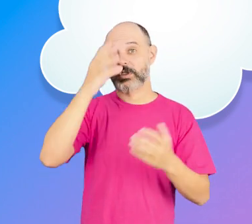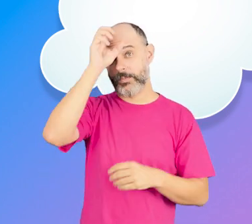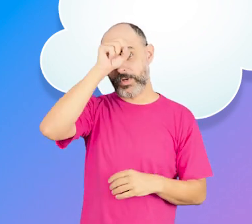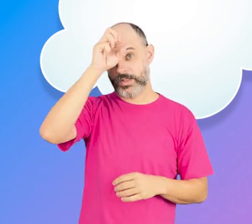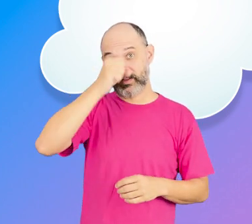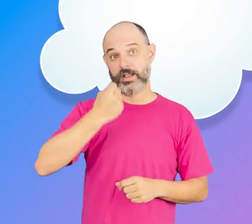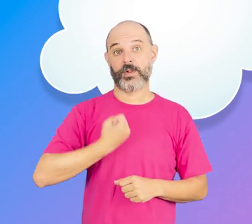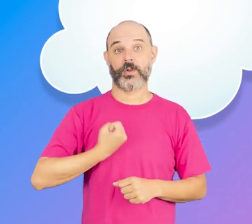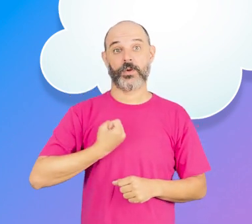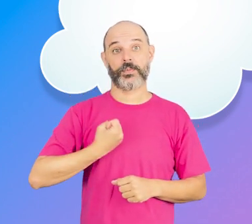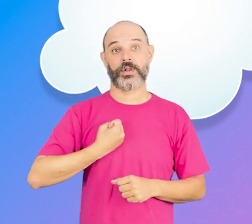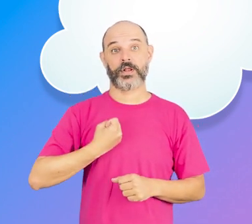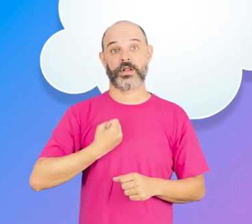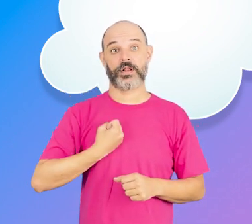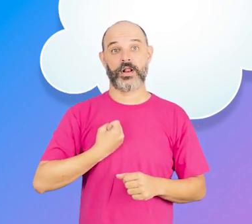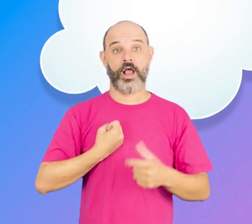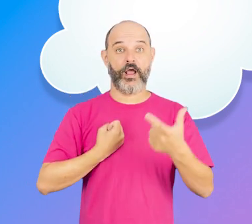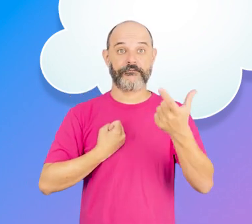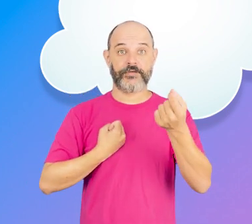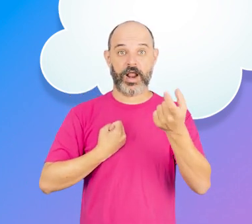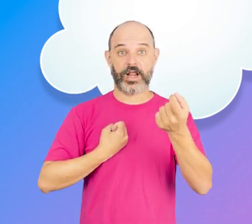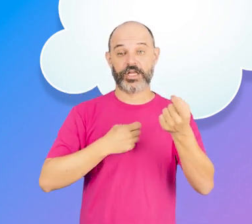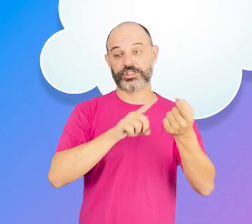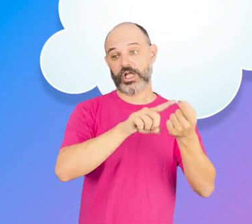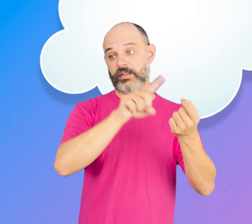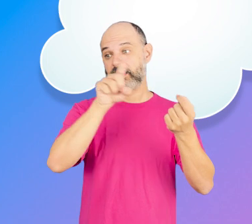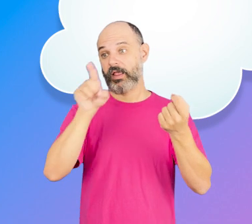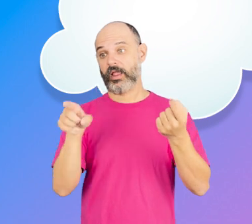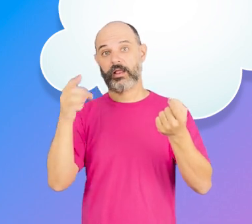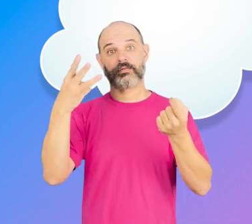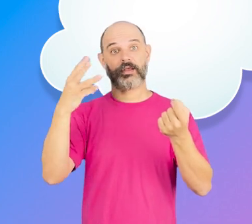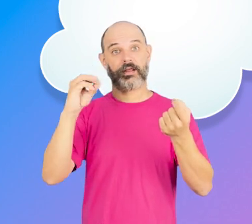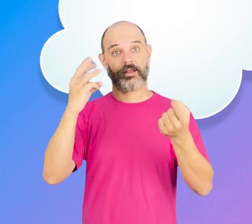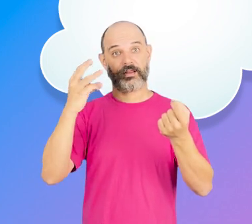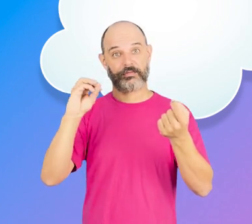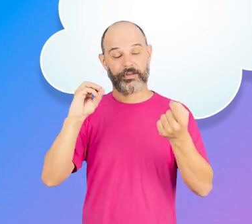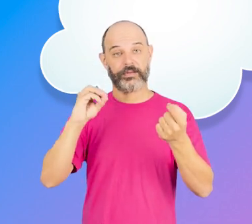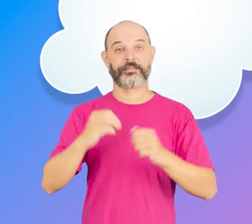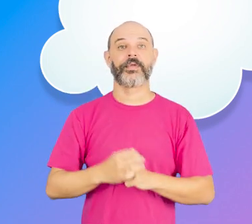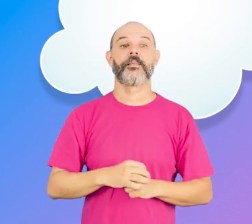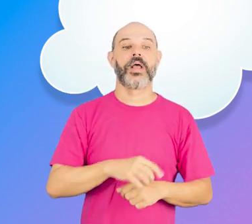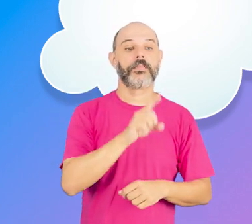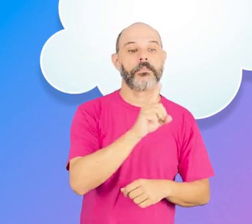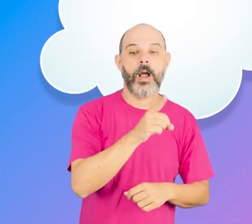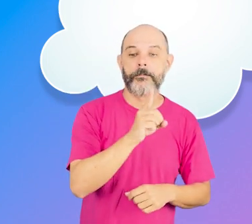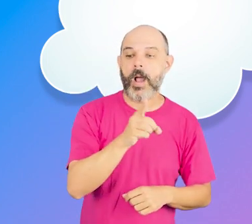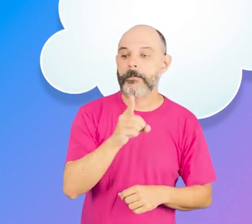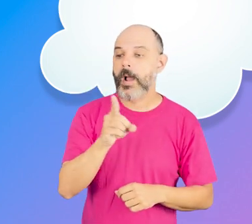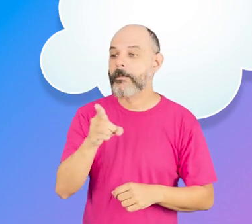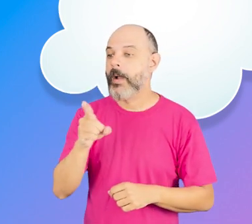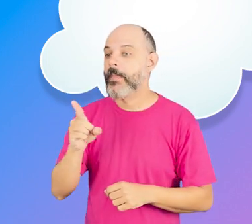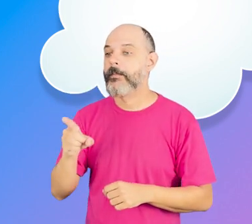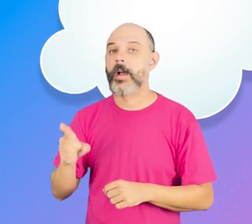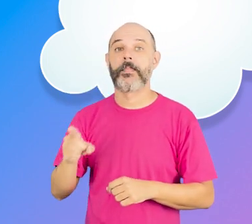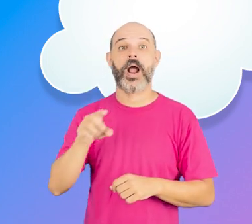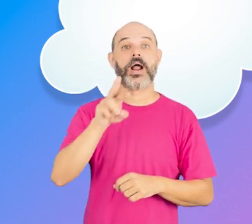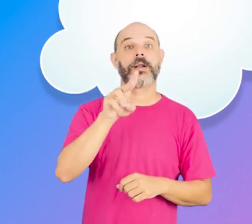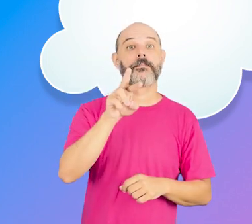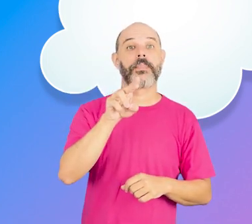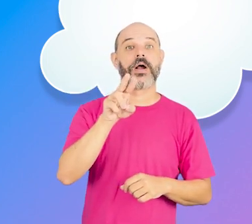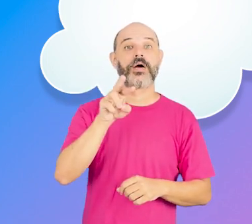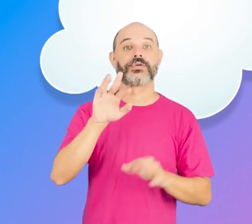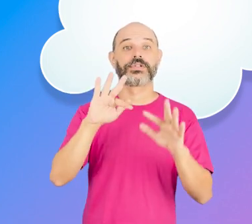vamos aprender los numerales de 20 a 30. Para a gente contar os irmãos de uma